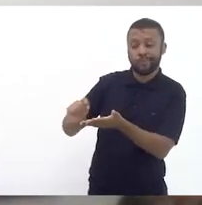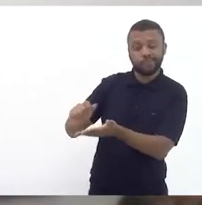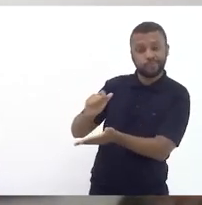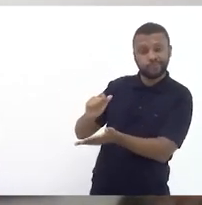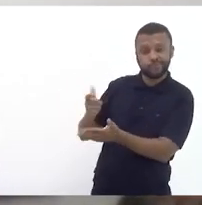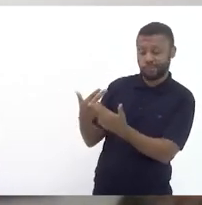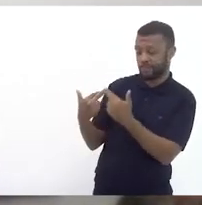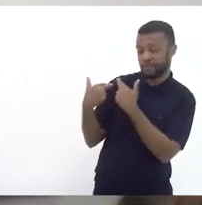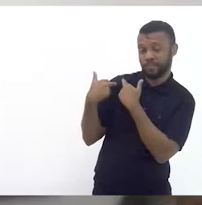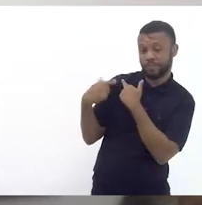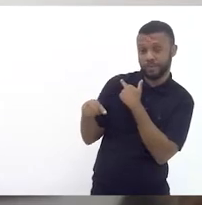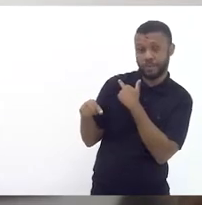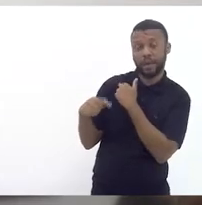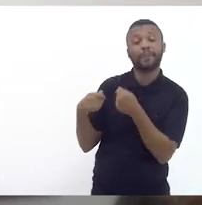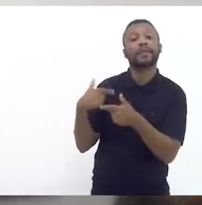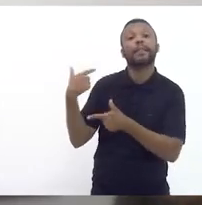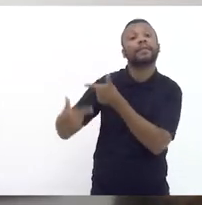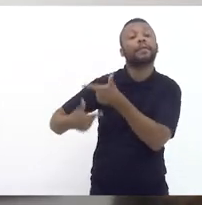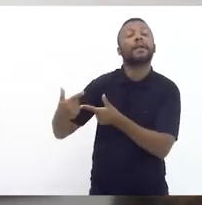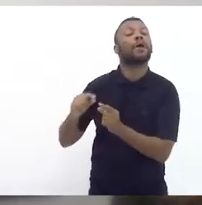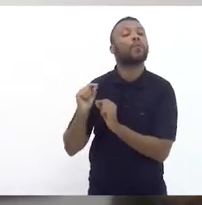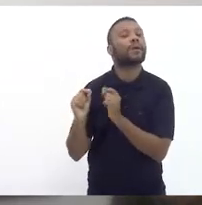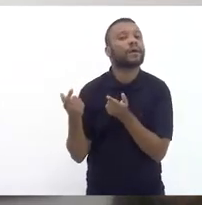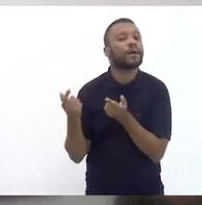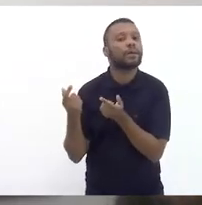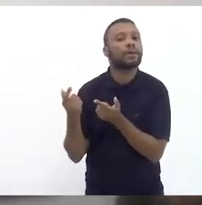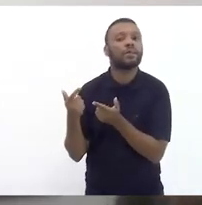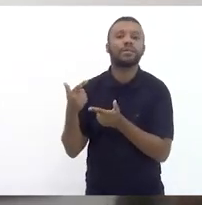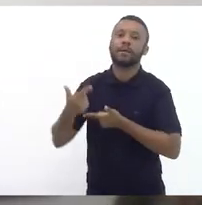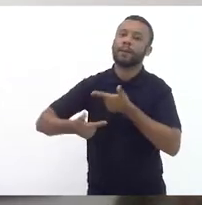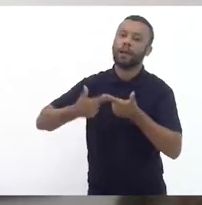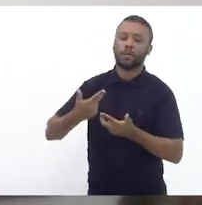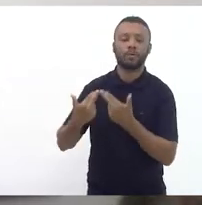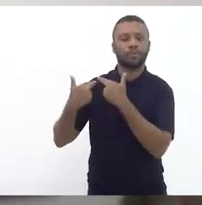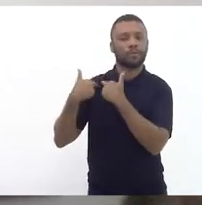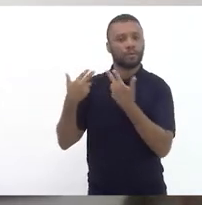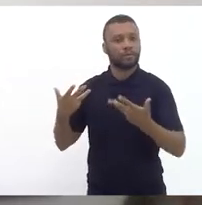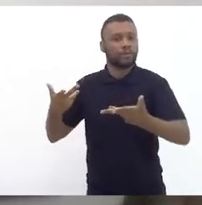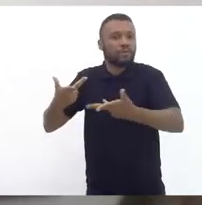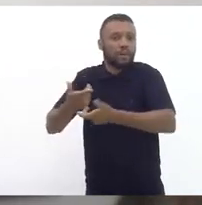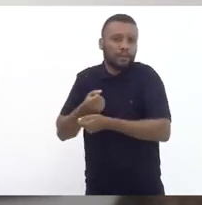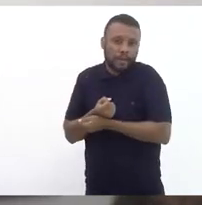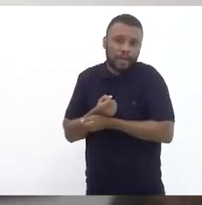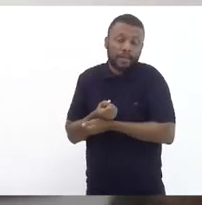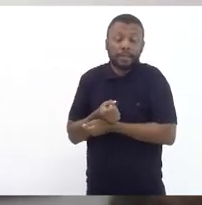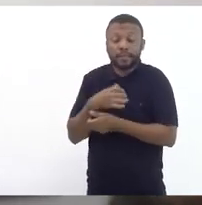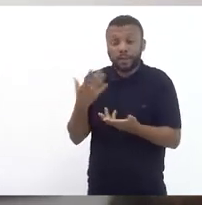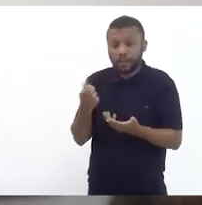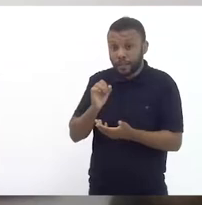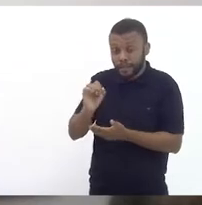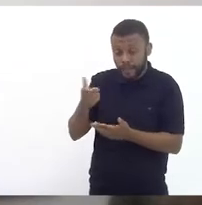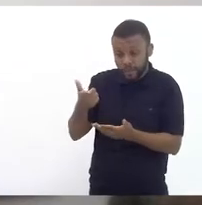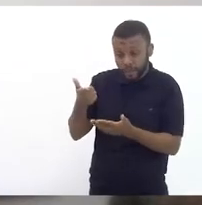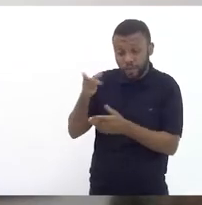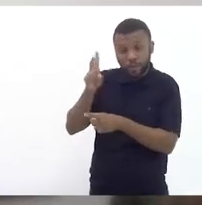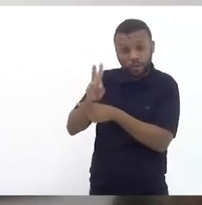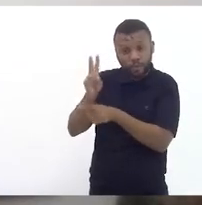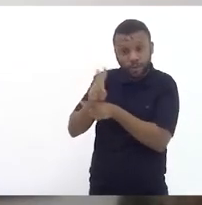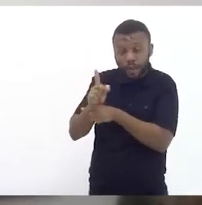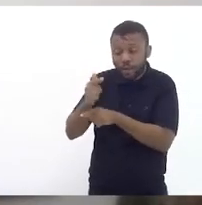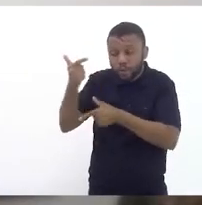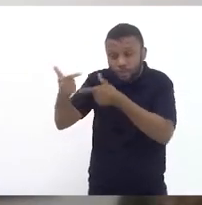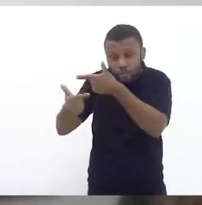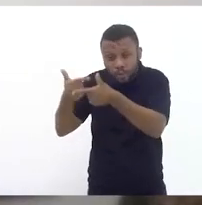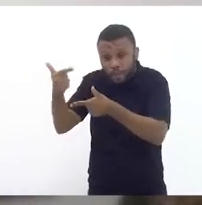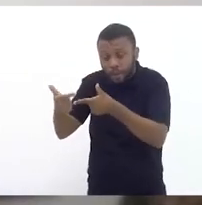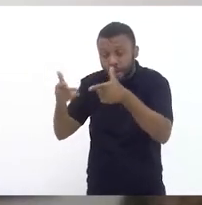qualidade. Então, se eles estão sendo usados nas tarefas exercidas pela agência, essas tarefas têm que ser feitas com